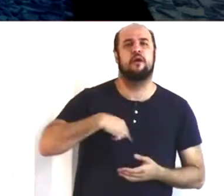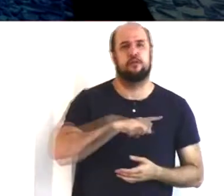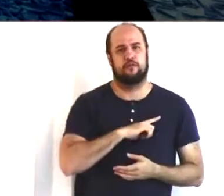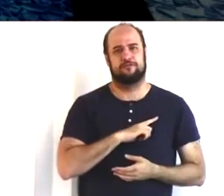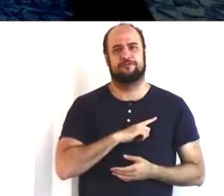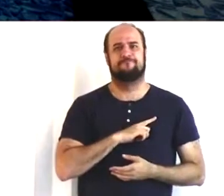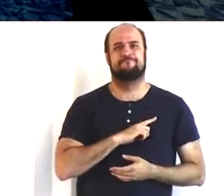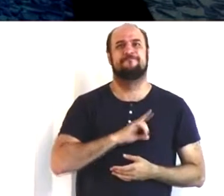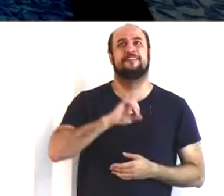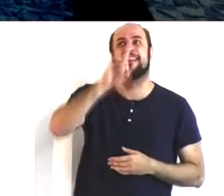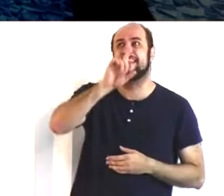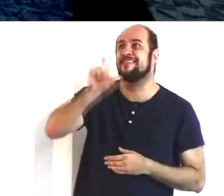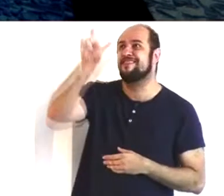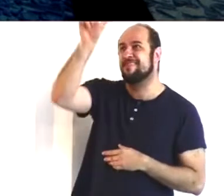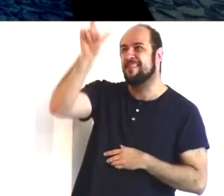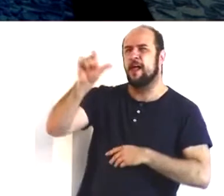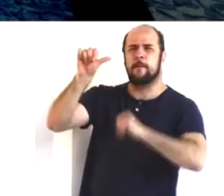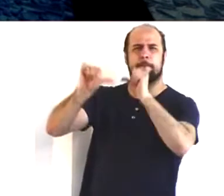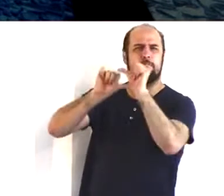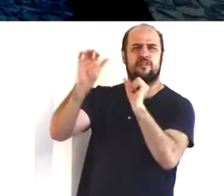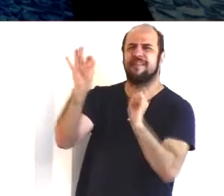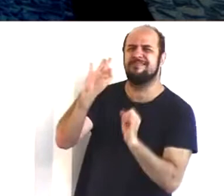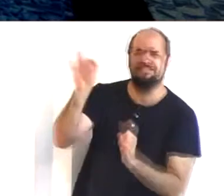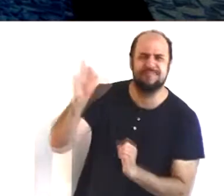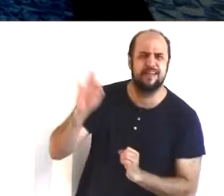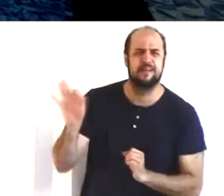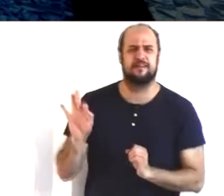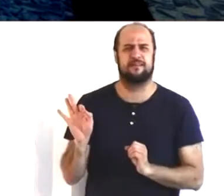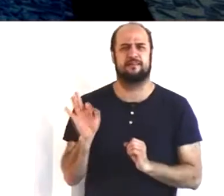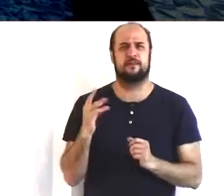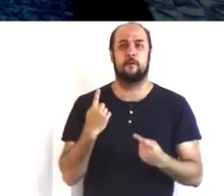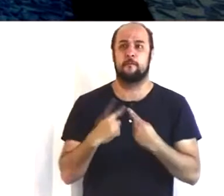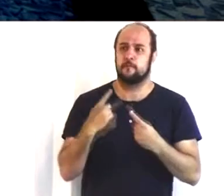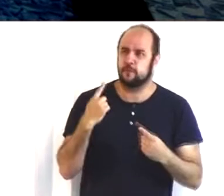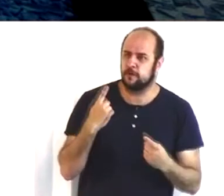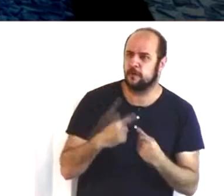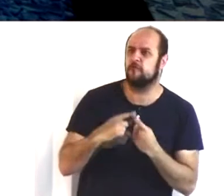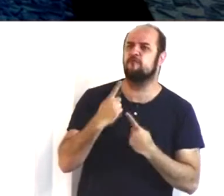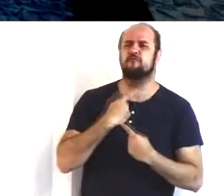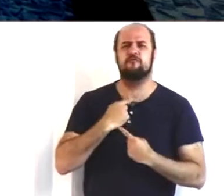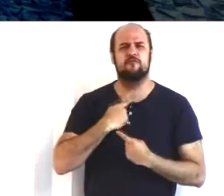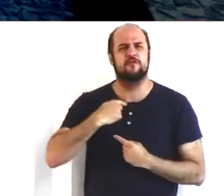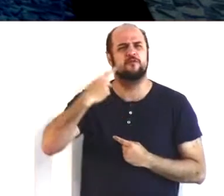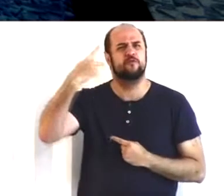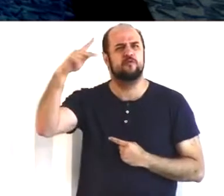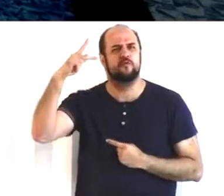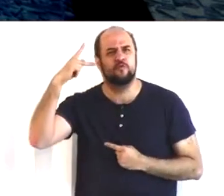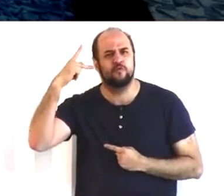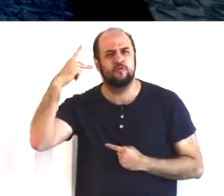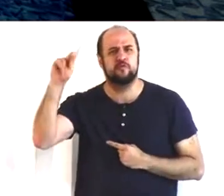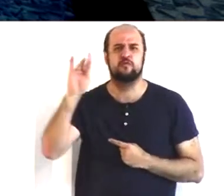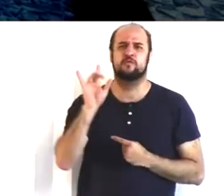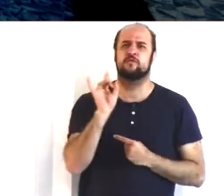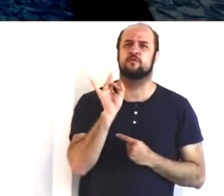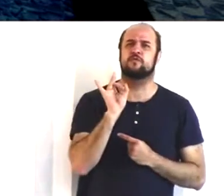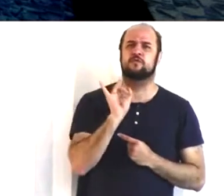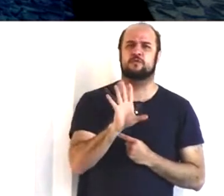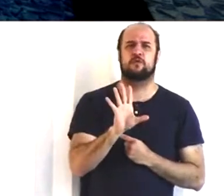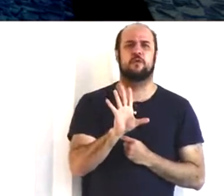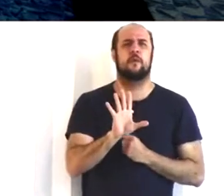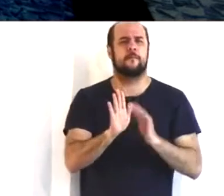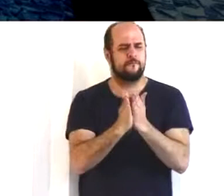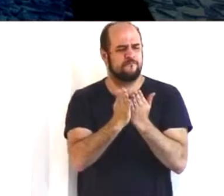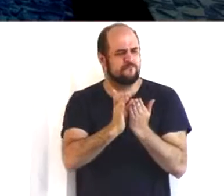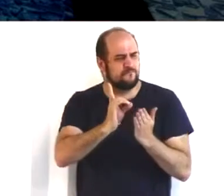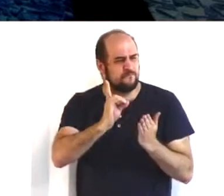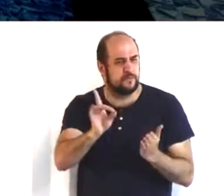em quem não pode existir variação ou sombra de mudança, pois segundo o seu querer, Ele nos gerou pela